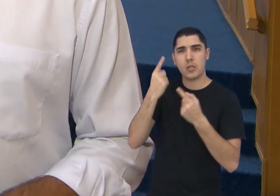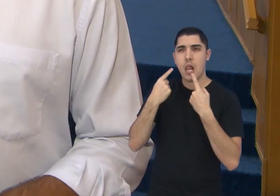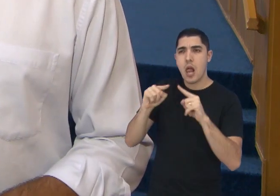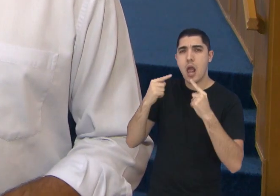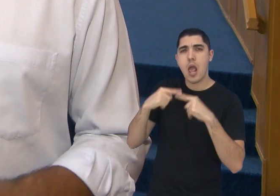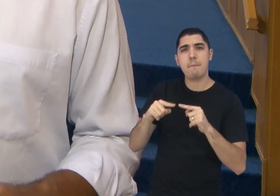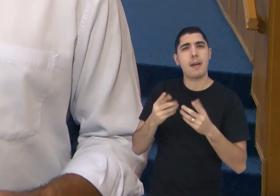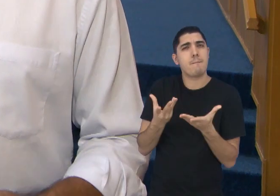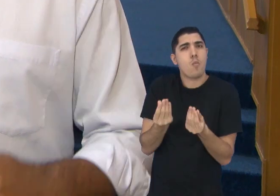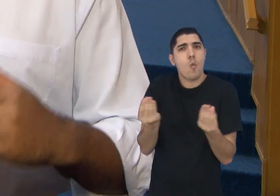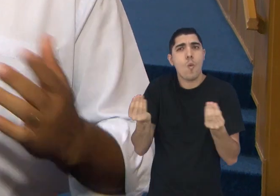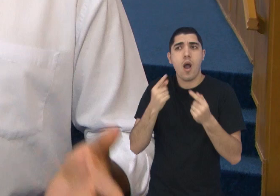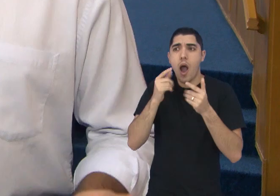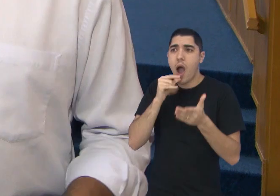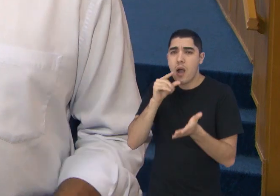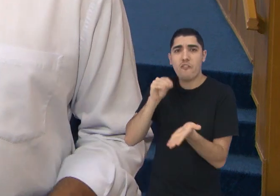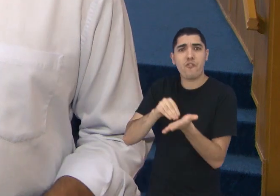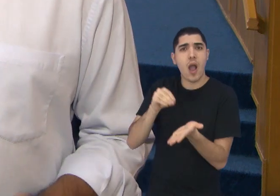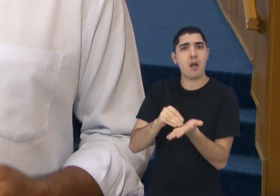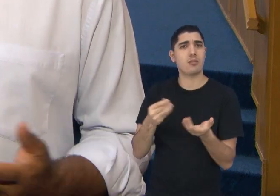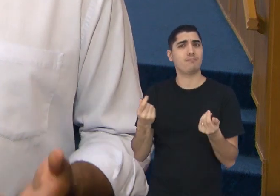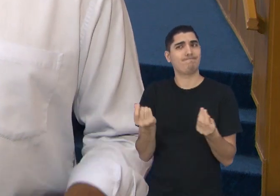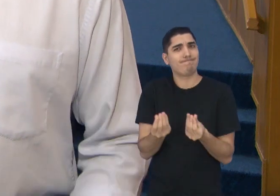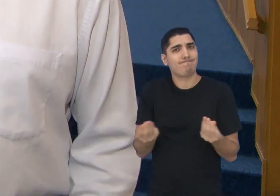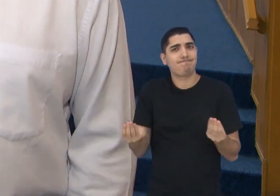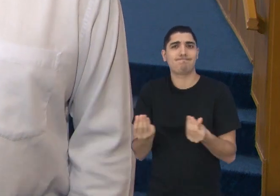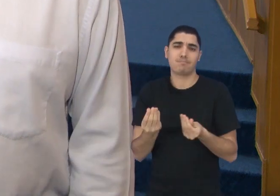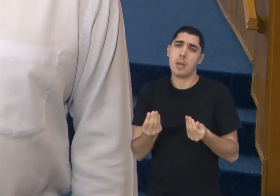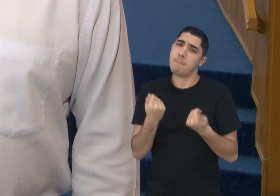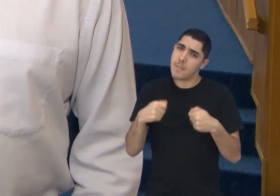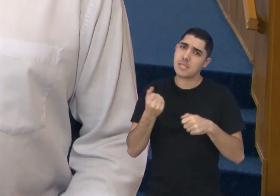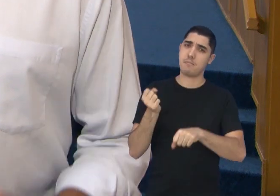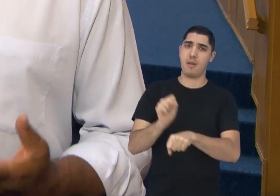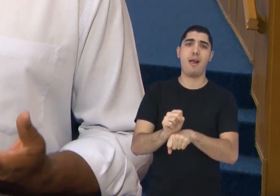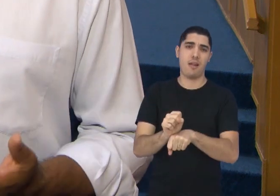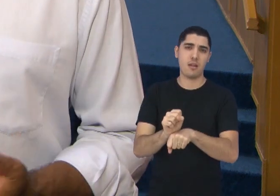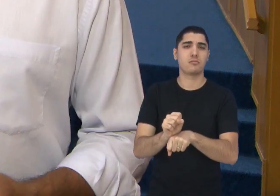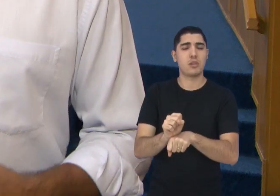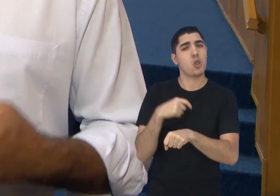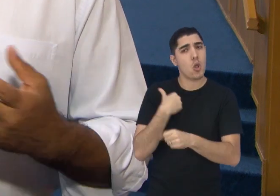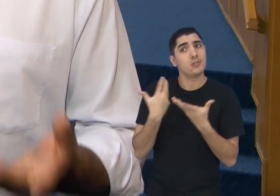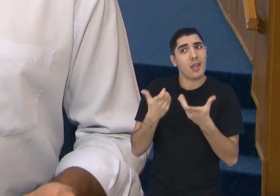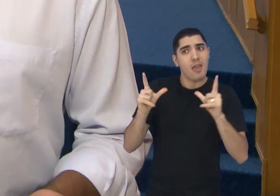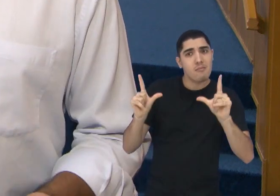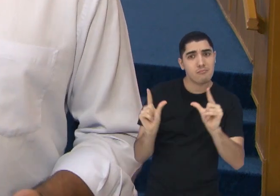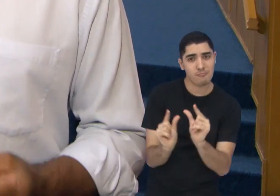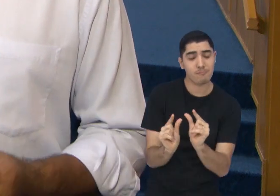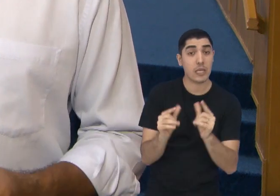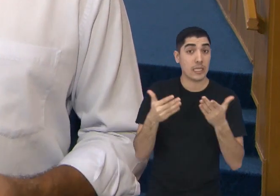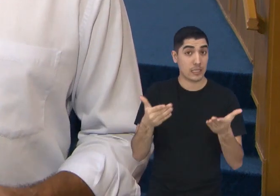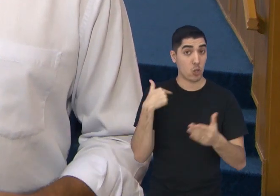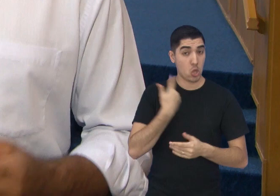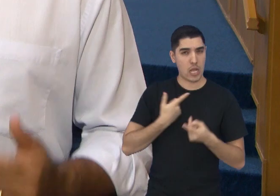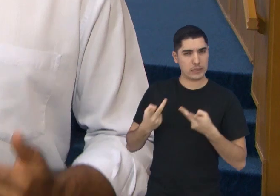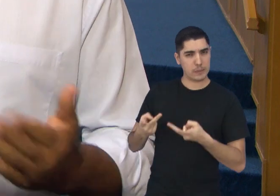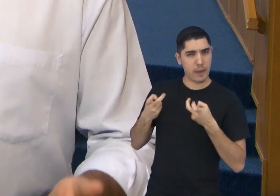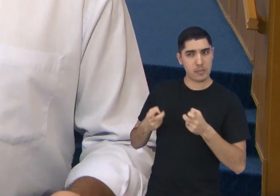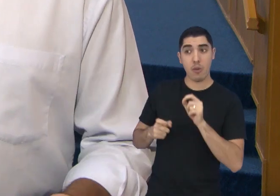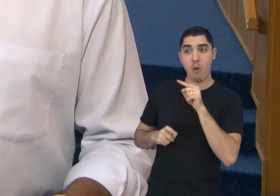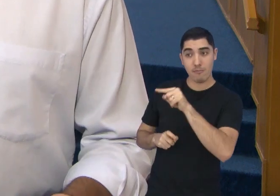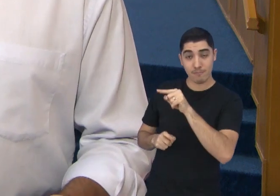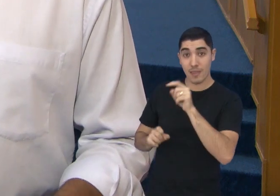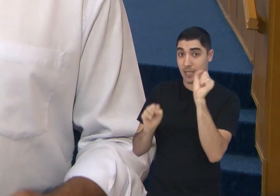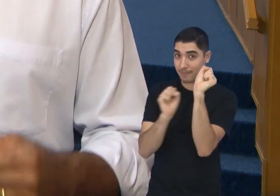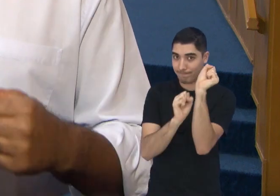nossa cidade, pelo menos da forma intensa que vem, acontecendo. Deu-se para entender que a Sabesp deixou,